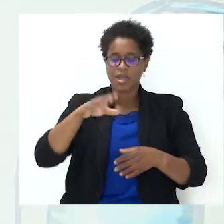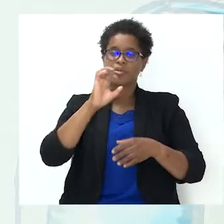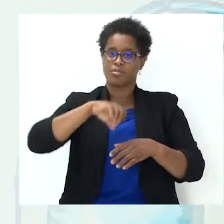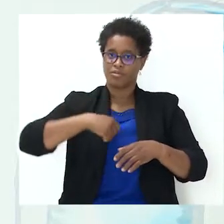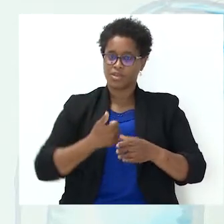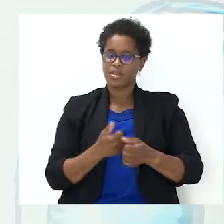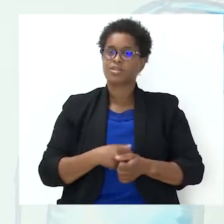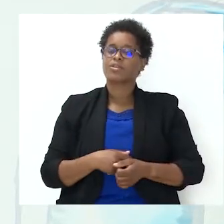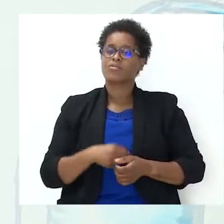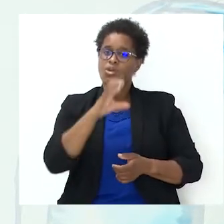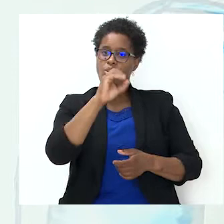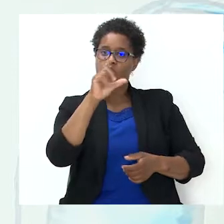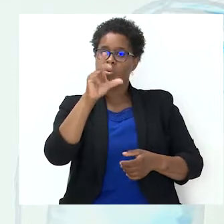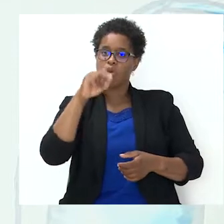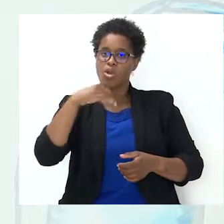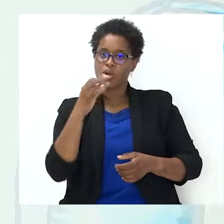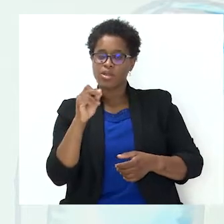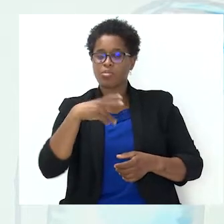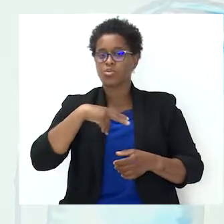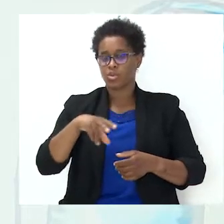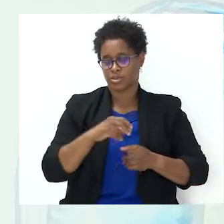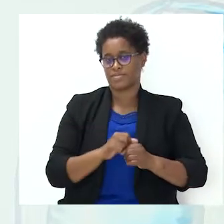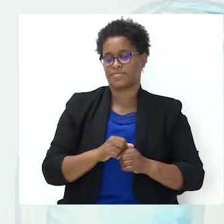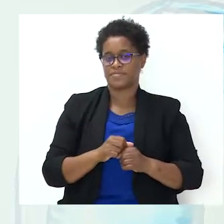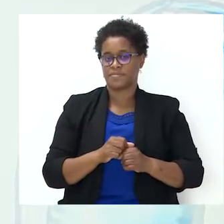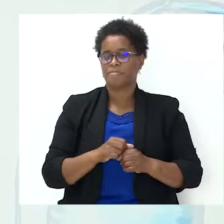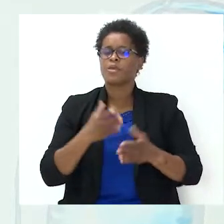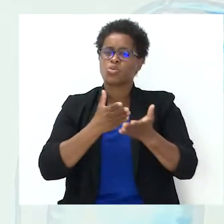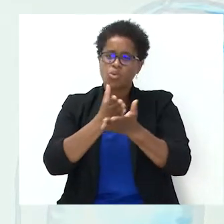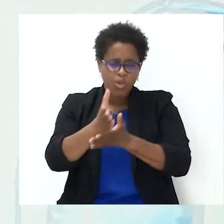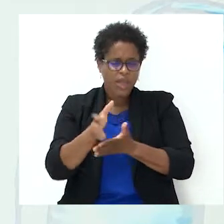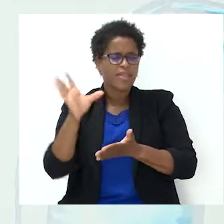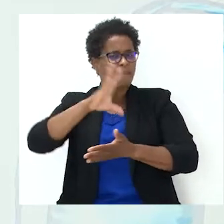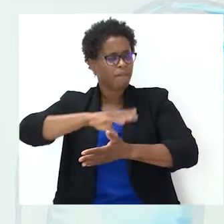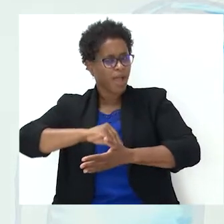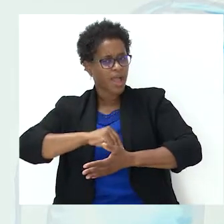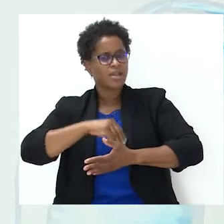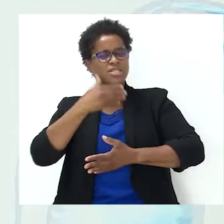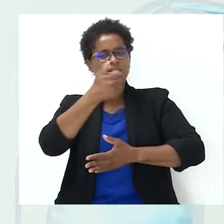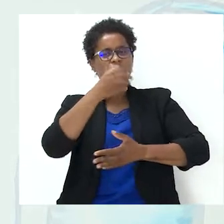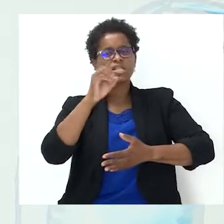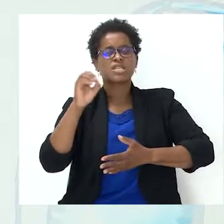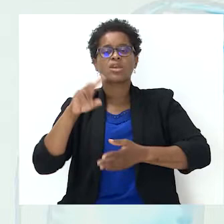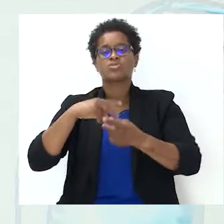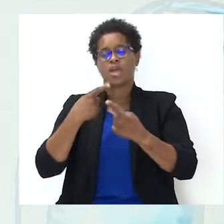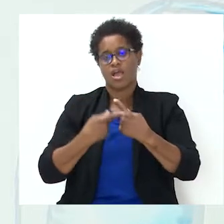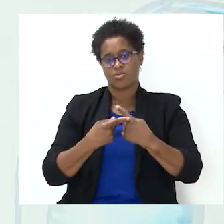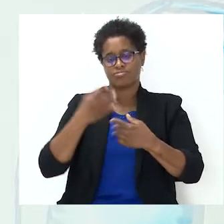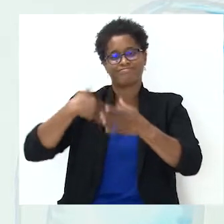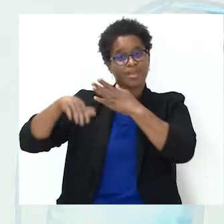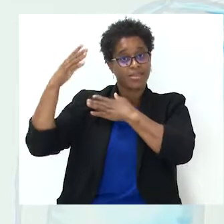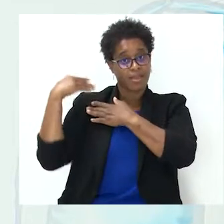Verde foi colônia portuguesa durante mais de 500 anos